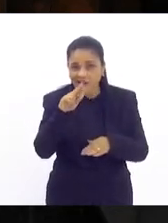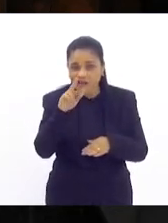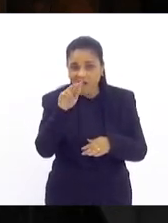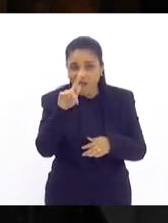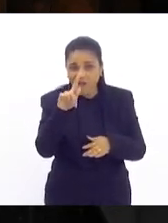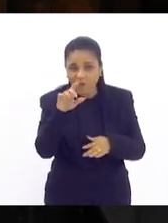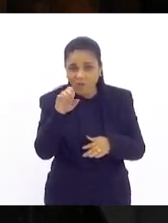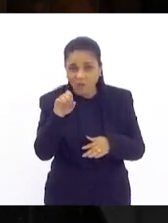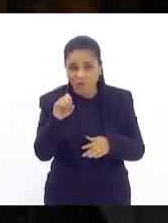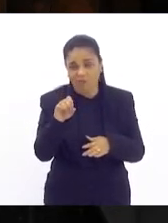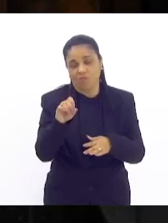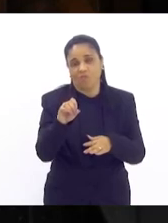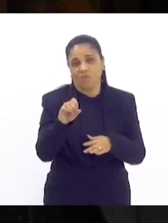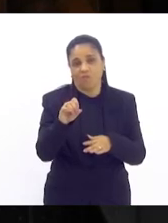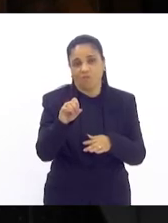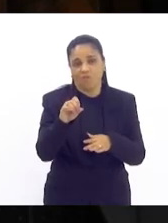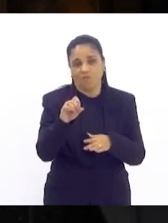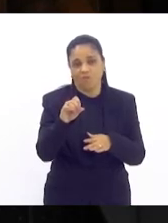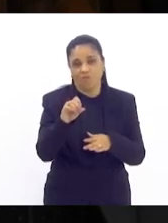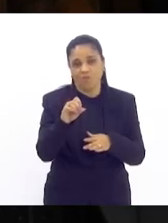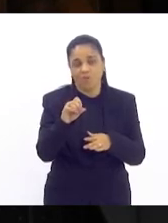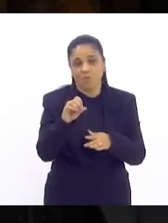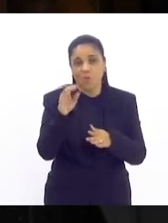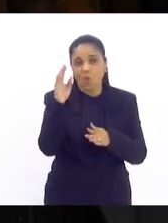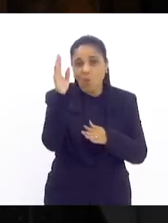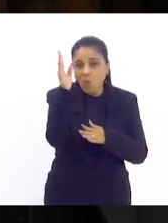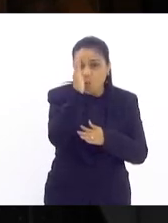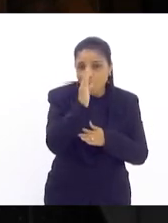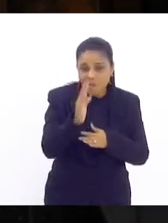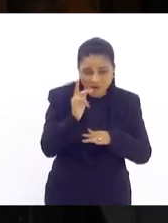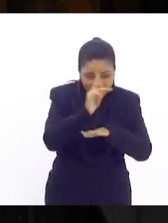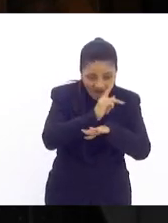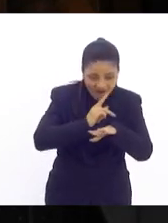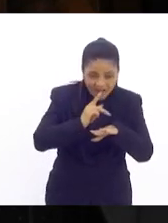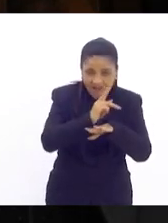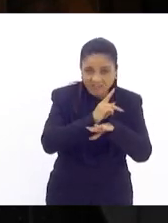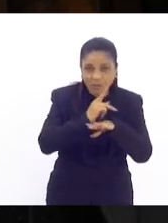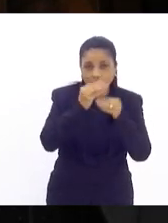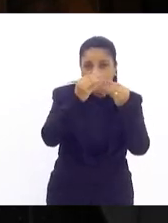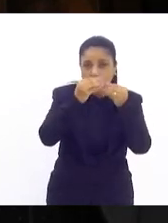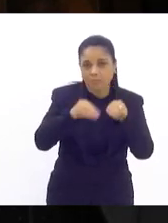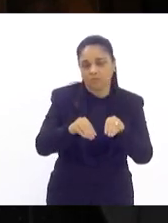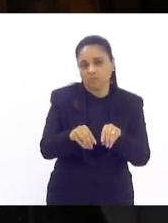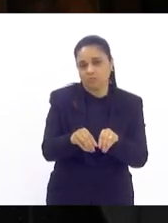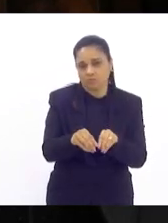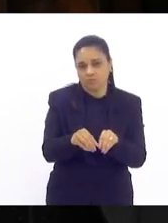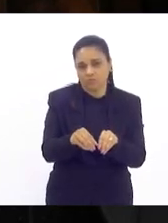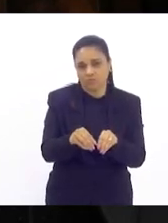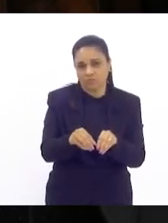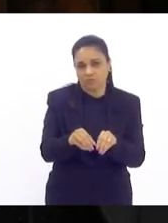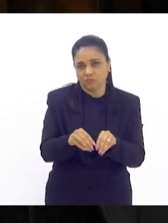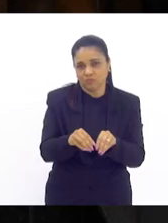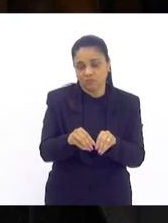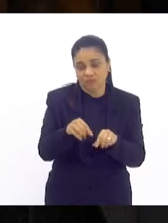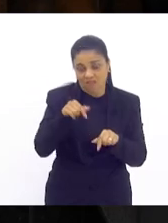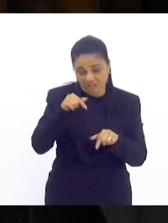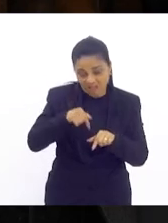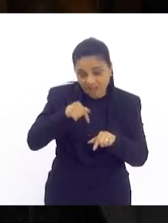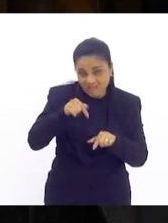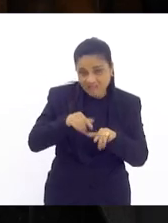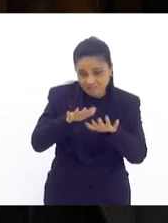cargo afeta o país inteiro porque muitas vezes neste Parlamento